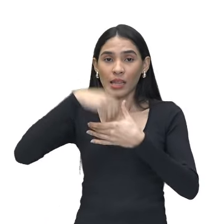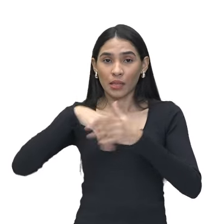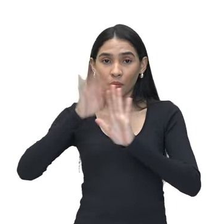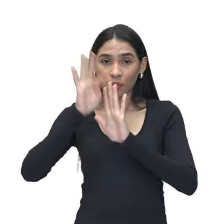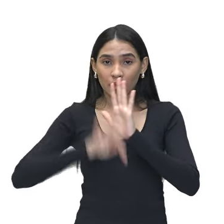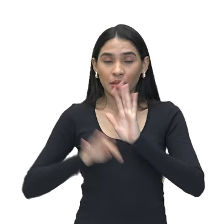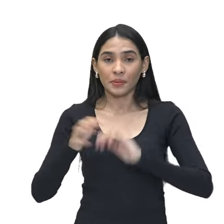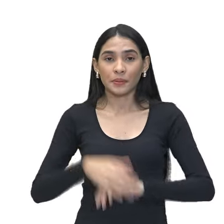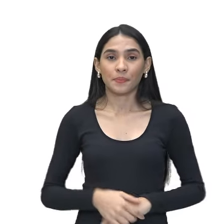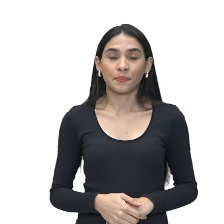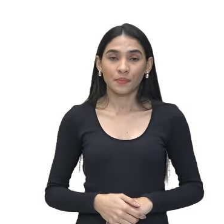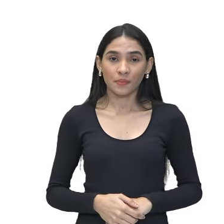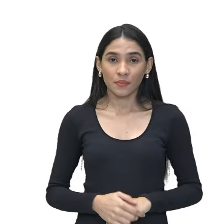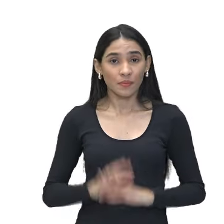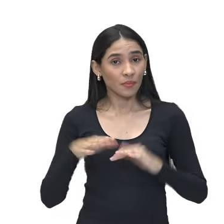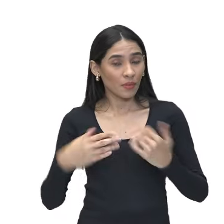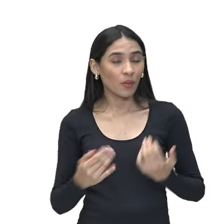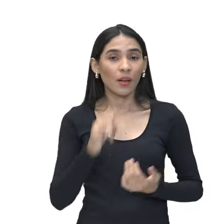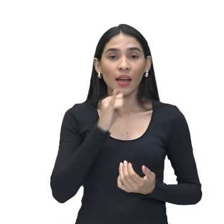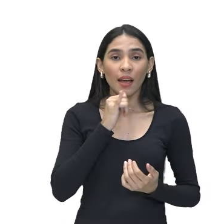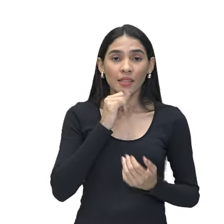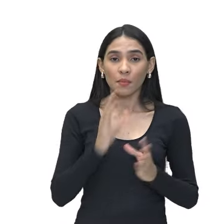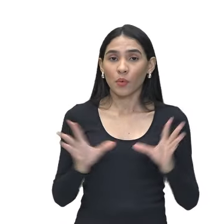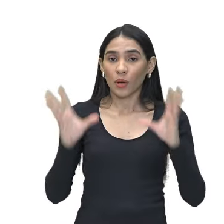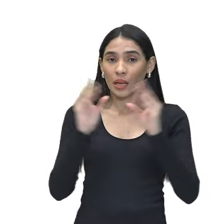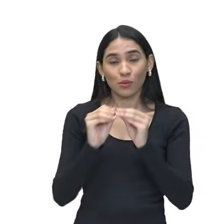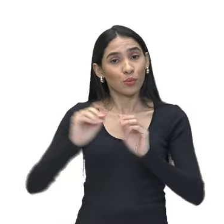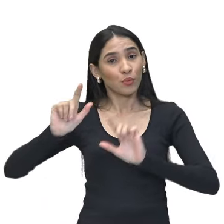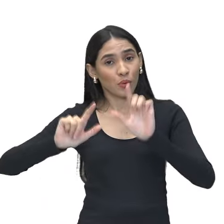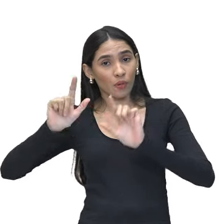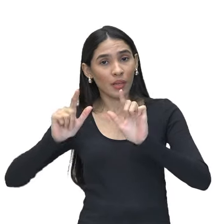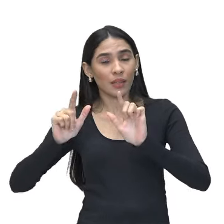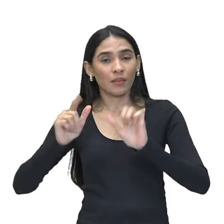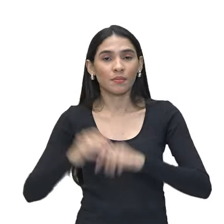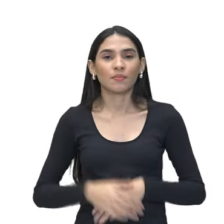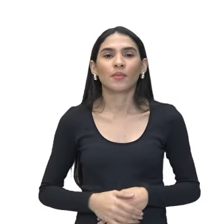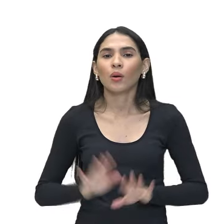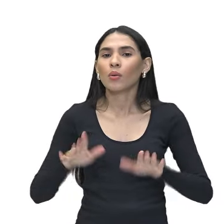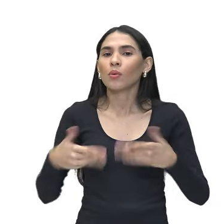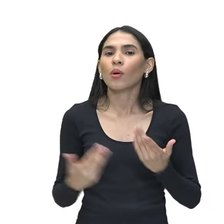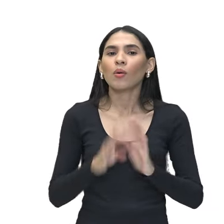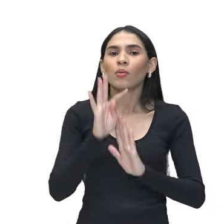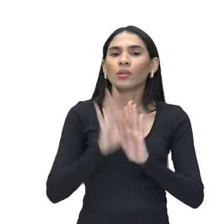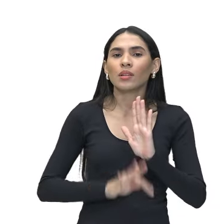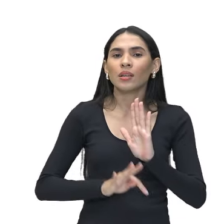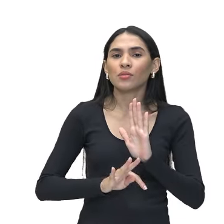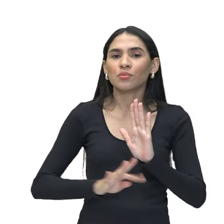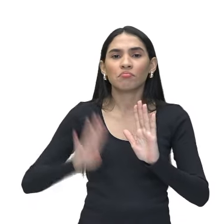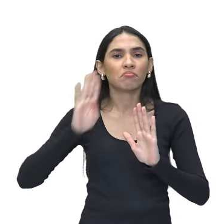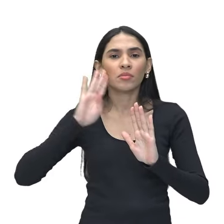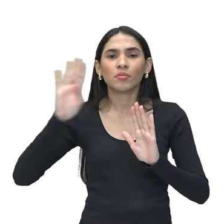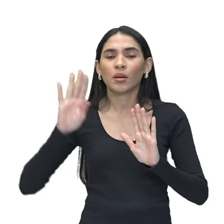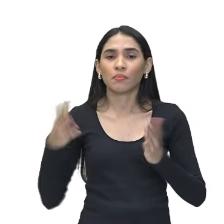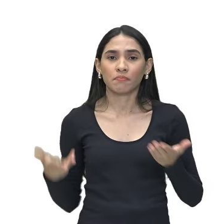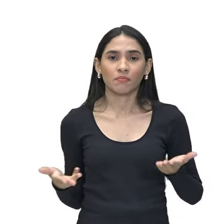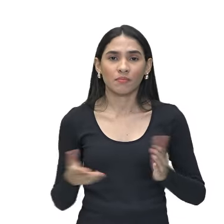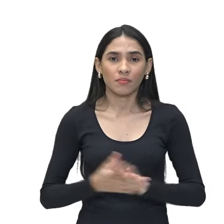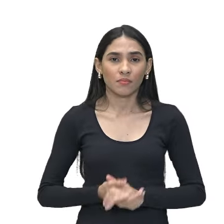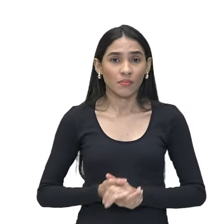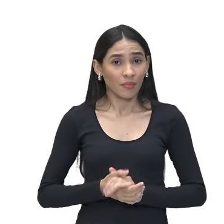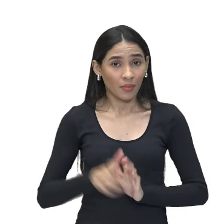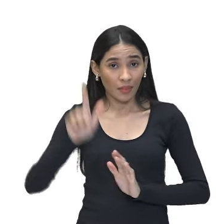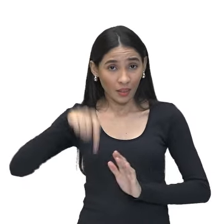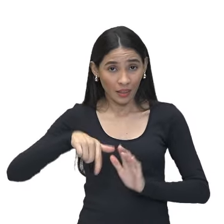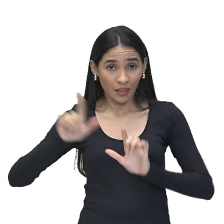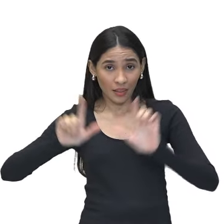Bom, no nosso exemplo do resumo de novela, qual que é o texto? O texto principal é a